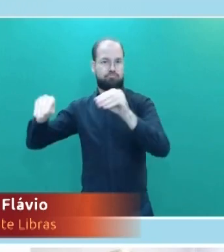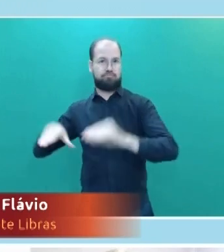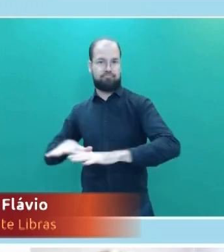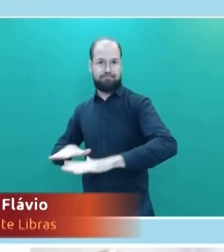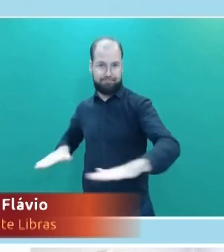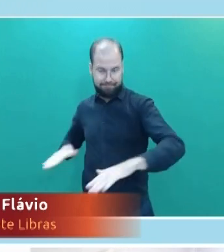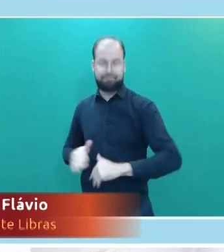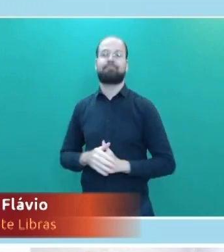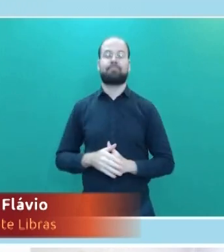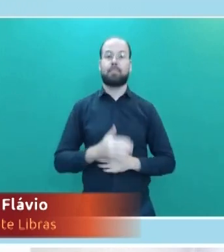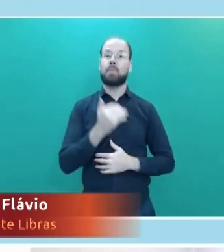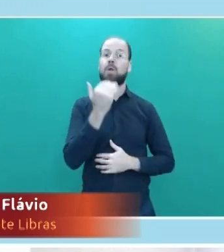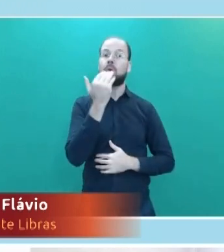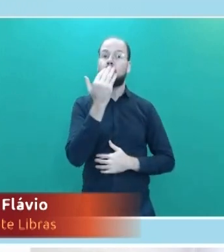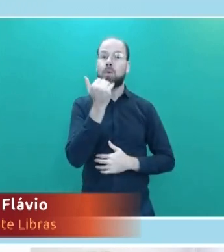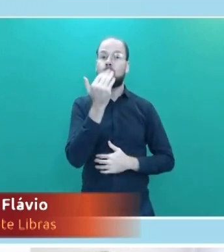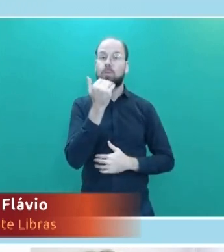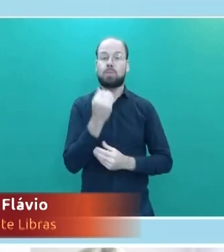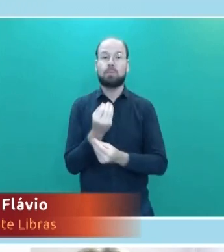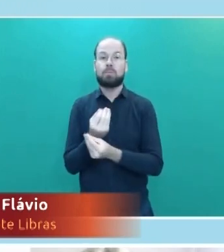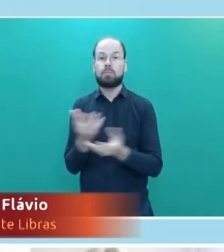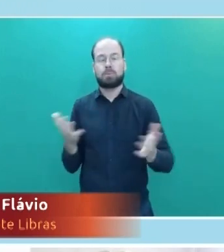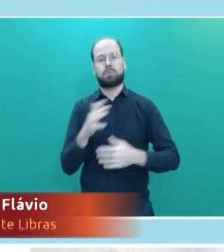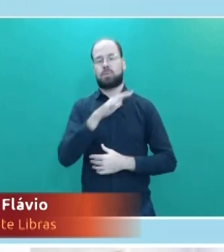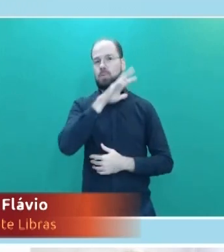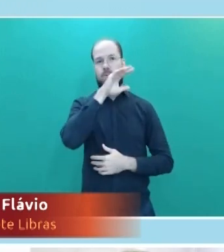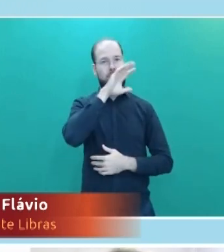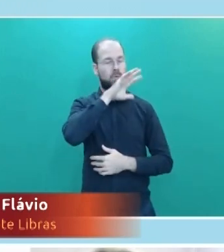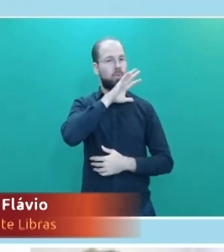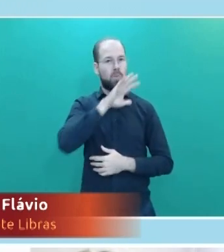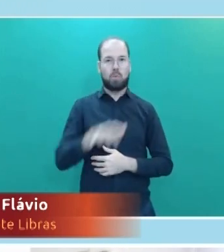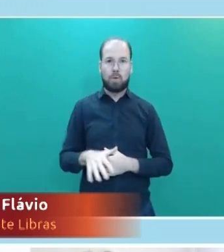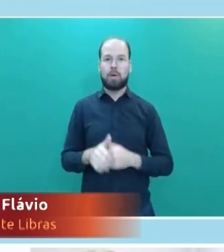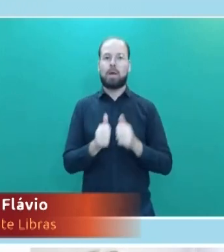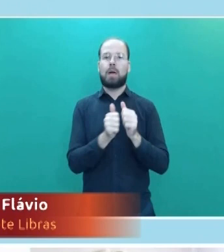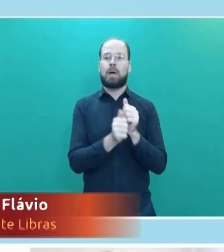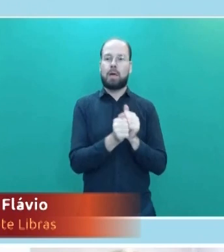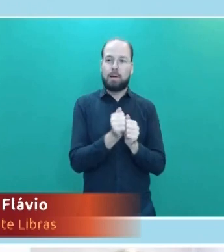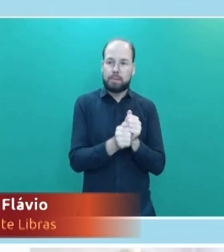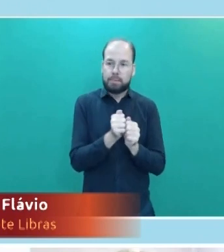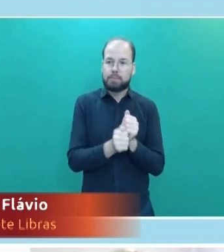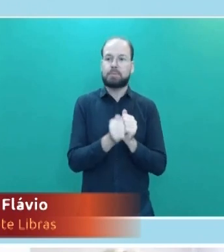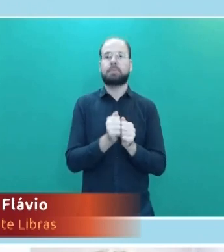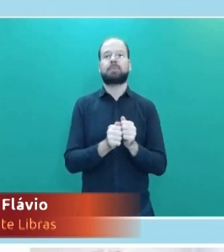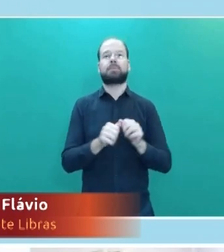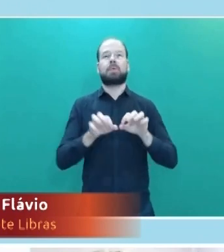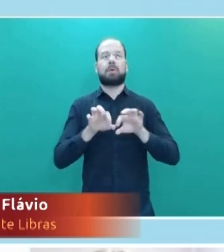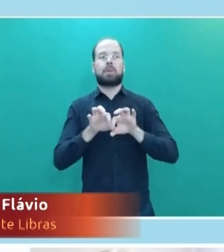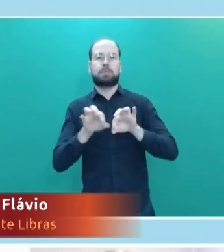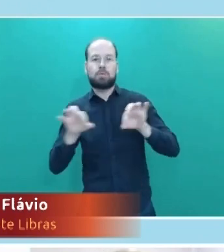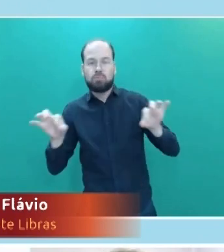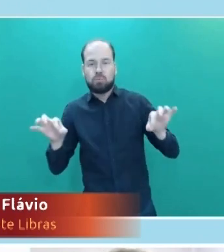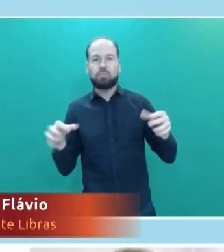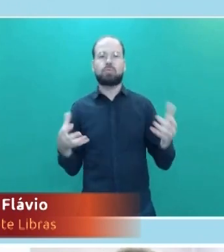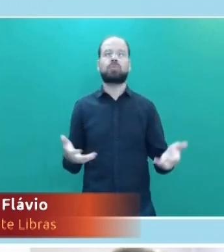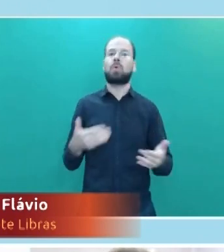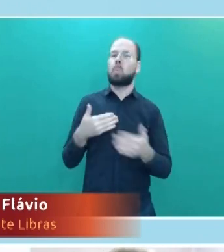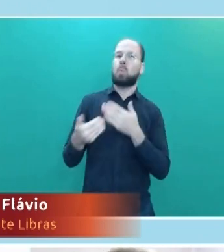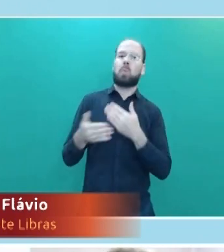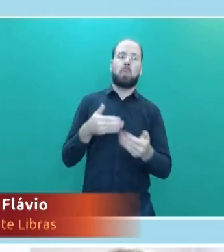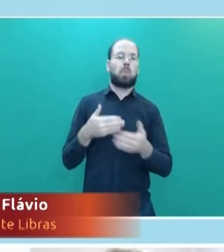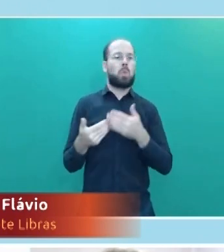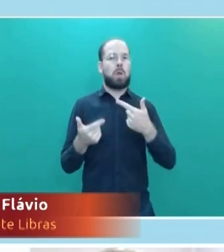As comidas fornecidas eram muito ruins, era arroz, uma salsicha ou qualquer outra